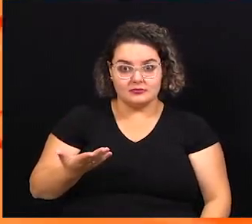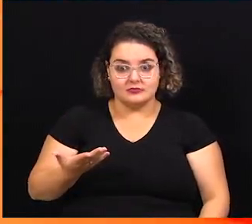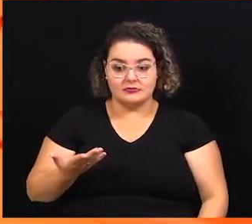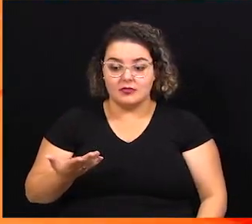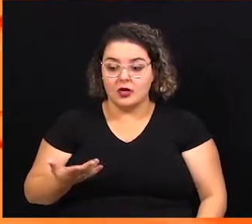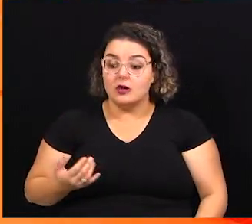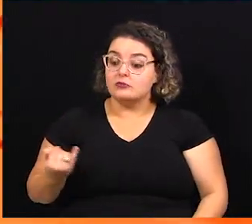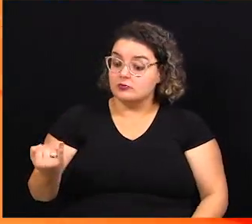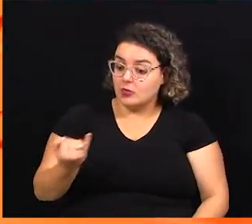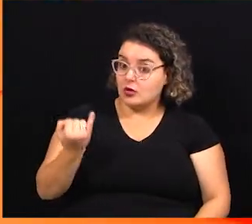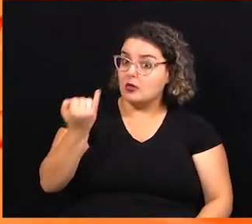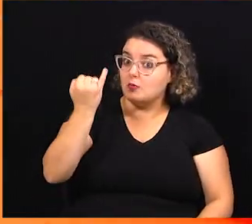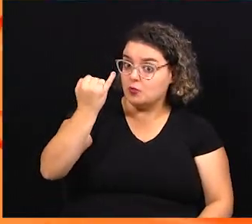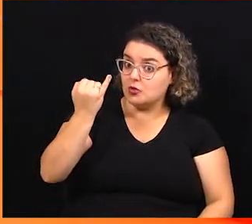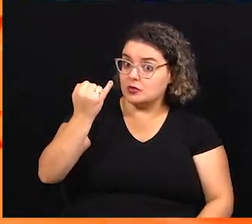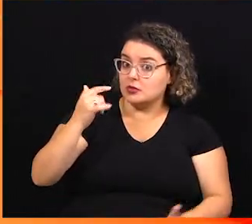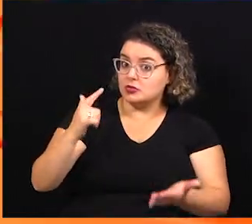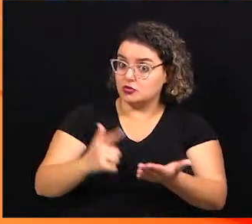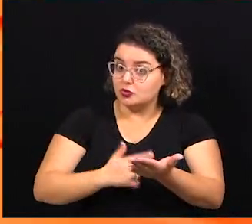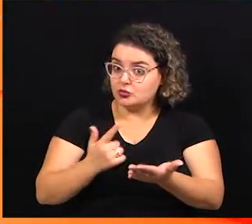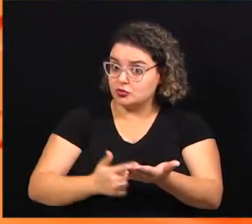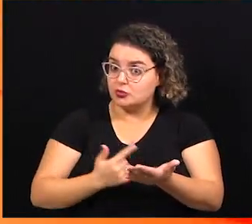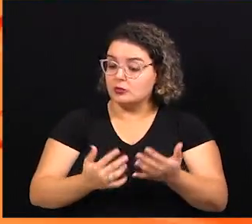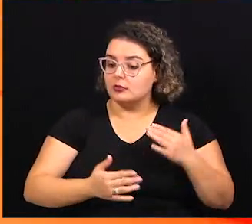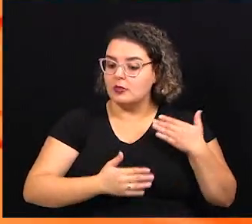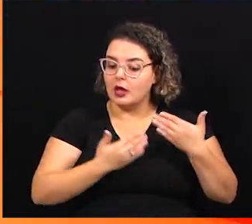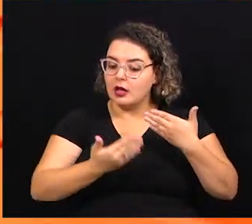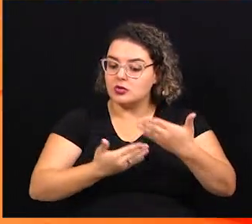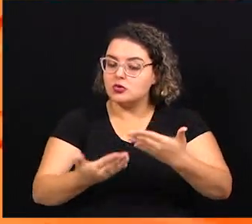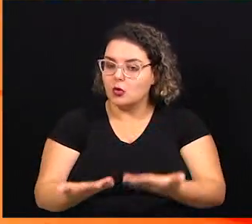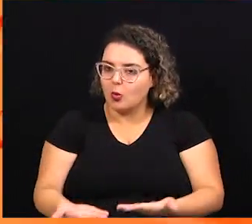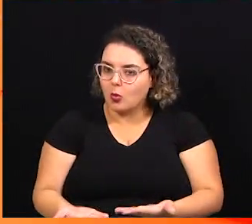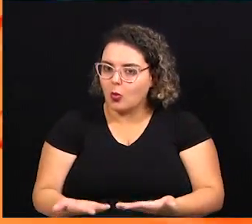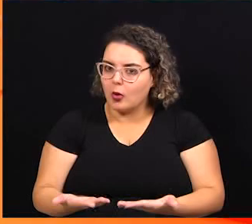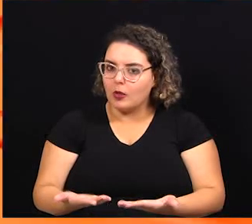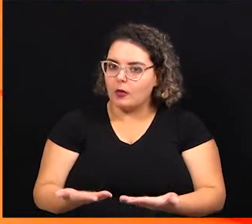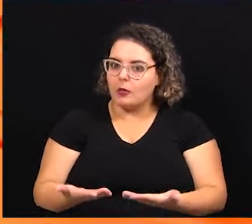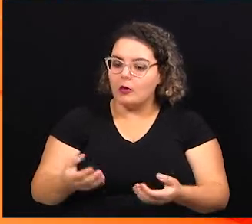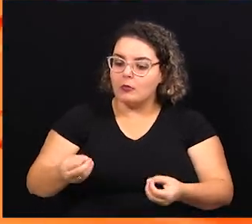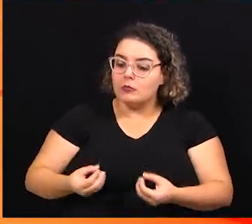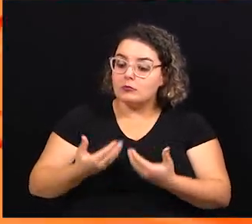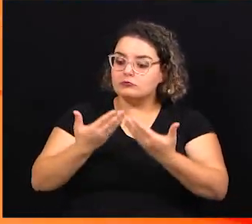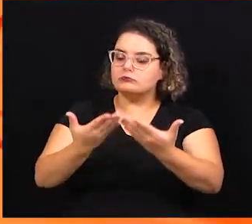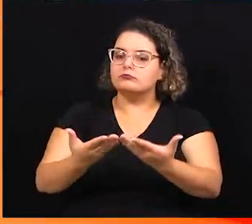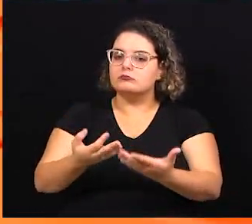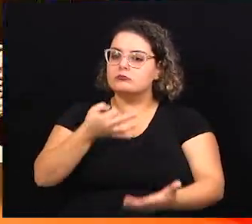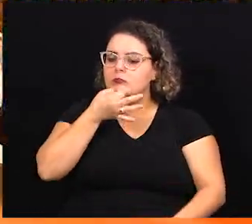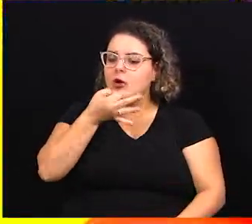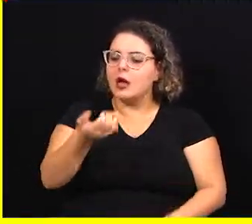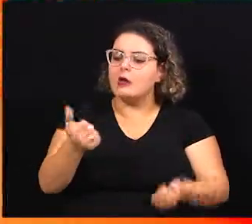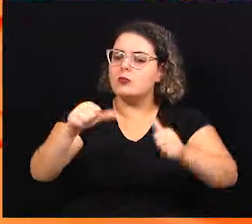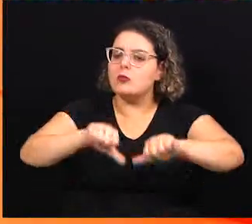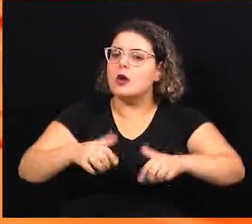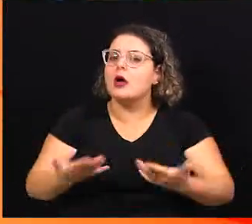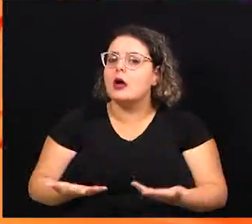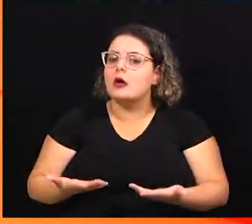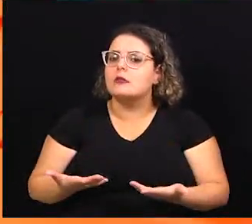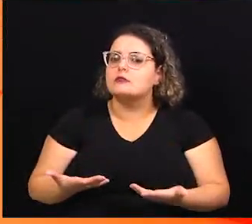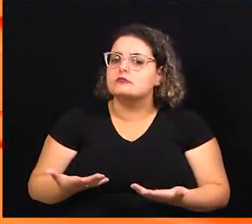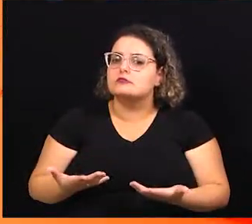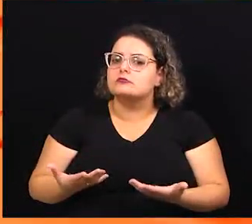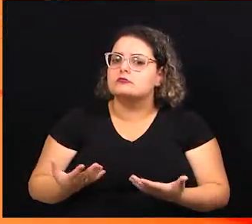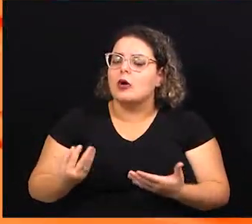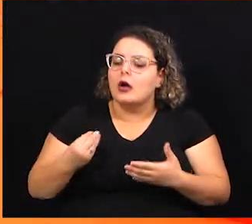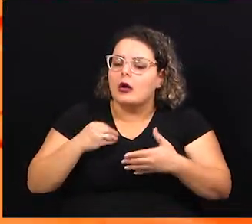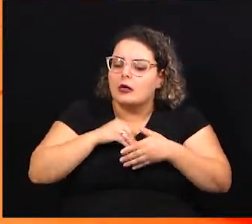literário muito importante, muito relevante. No entanto, ela levou mais em consideração uma crítica negativa que ela recebeu. Tanto é que ela